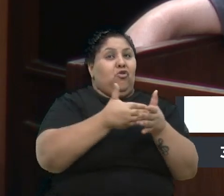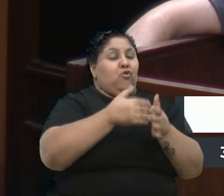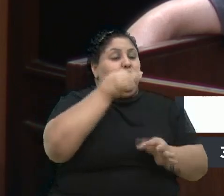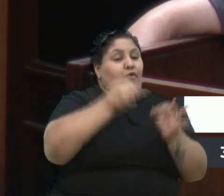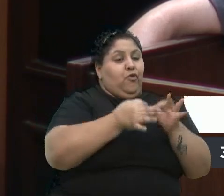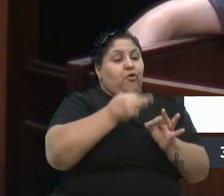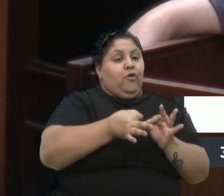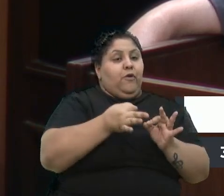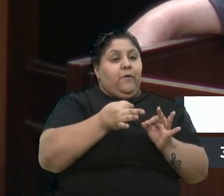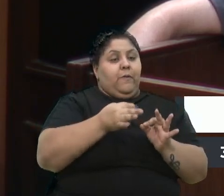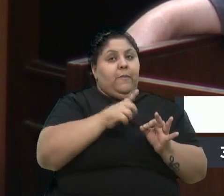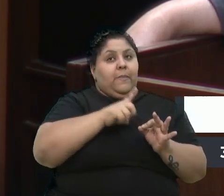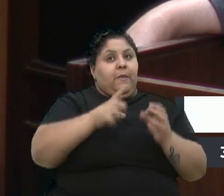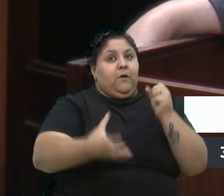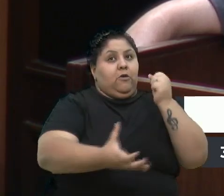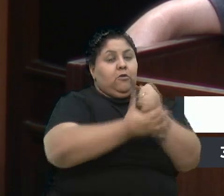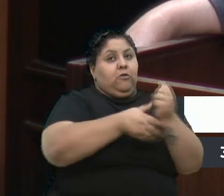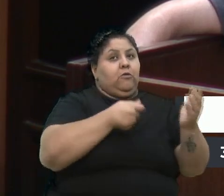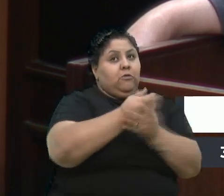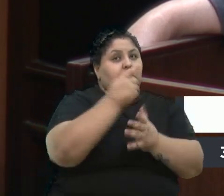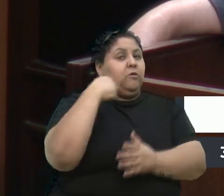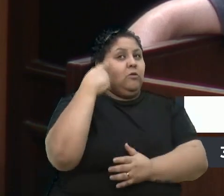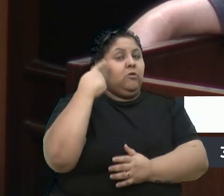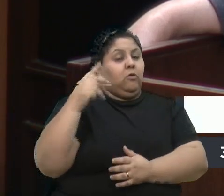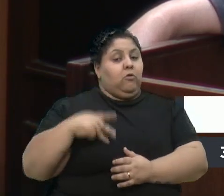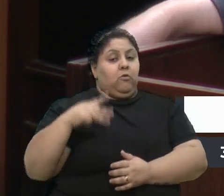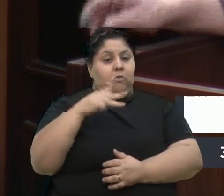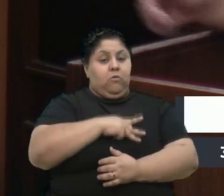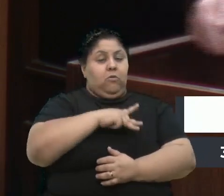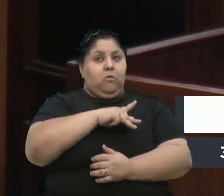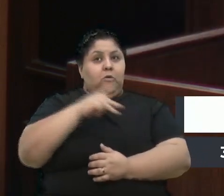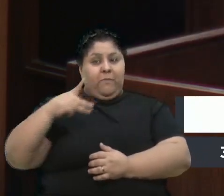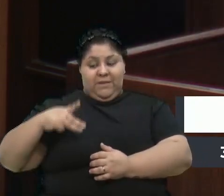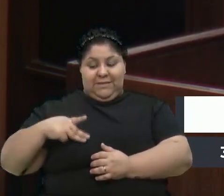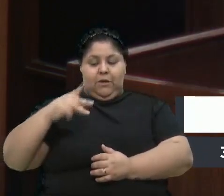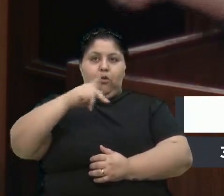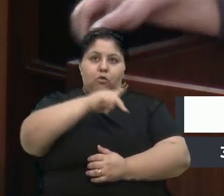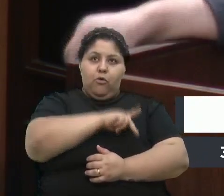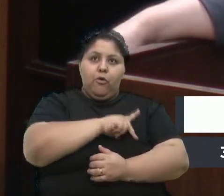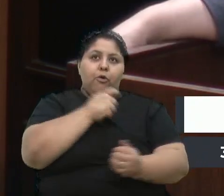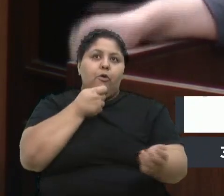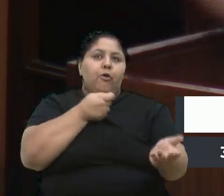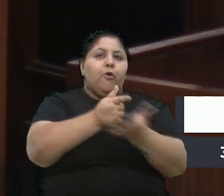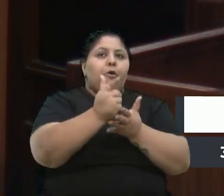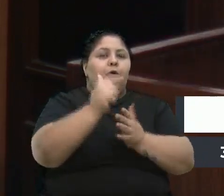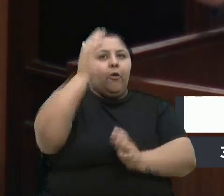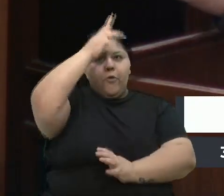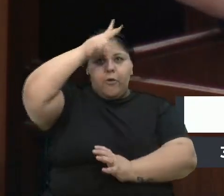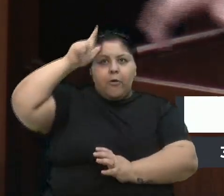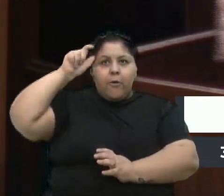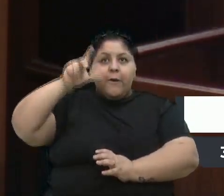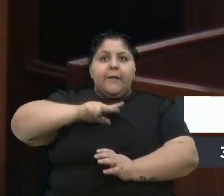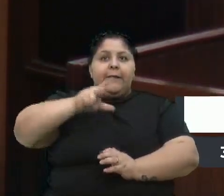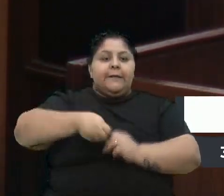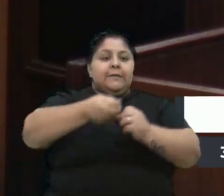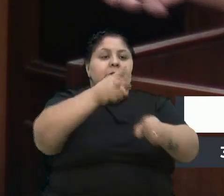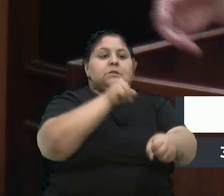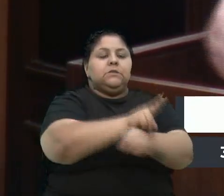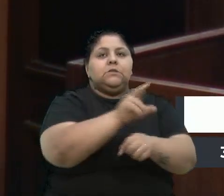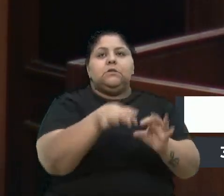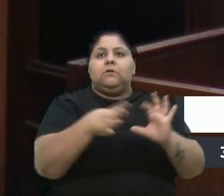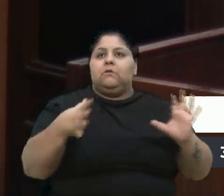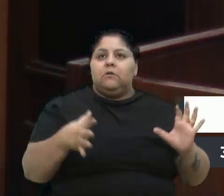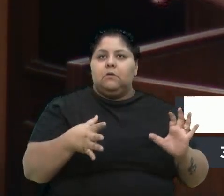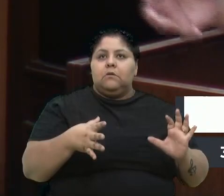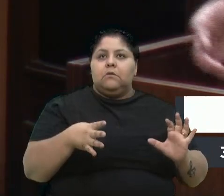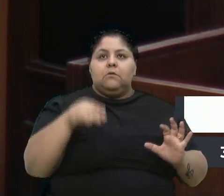condições de pagar o advogado, o Ministério Público dá procedente e aplica no município e tem que dar vaga. Mas não foi ver se